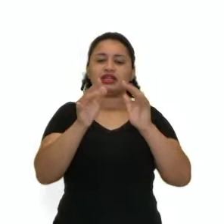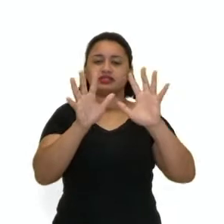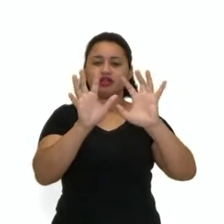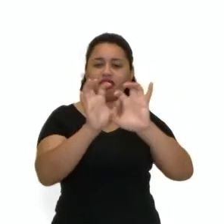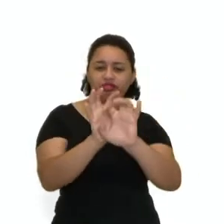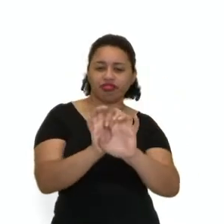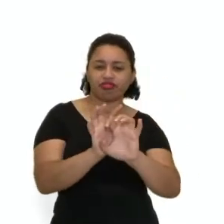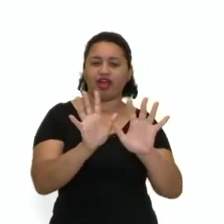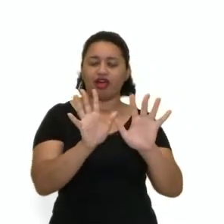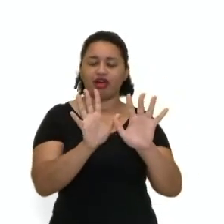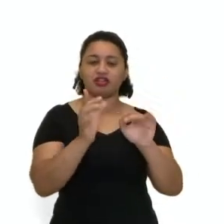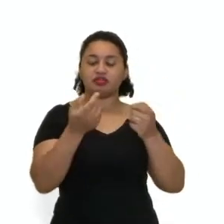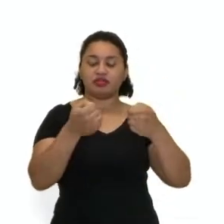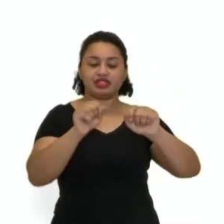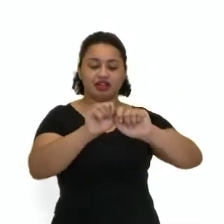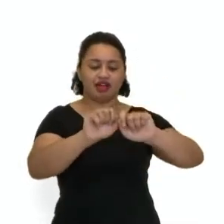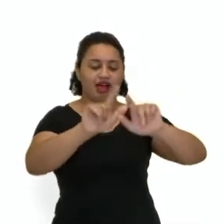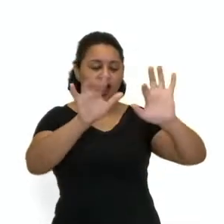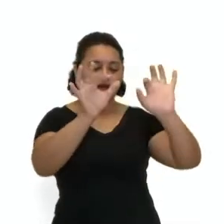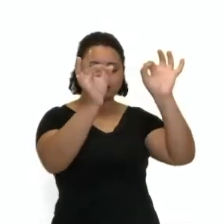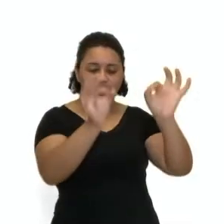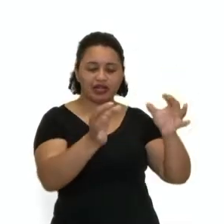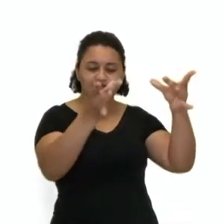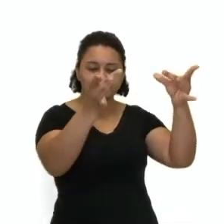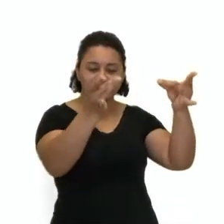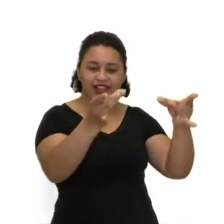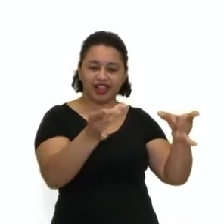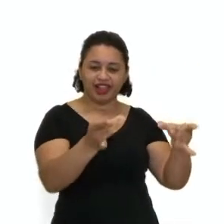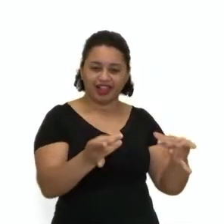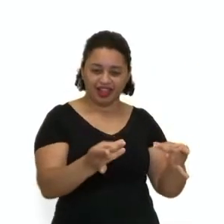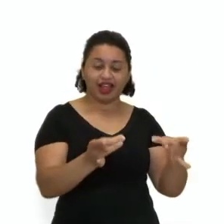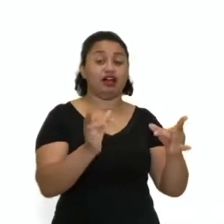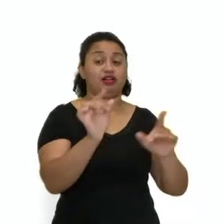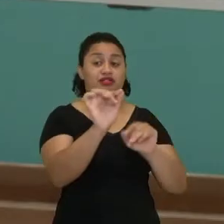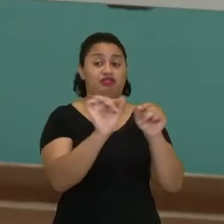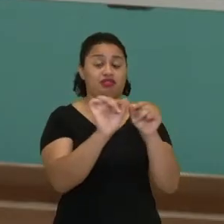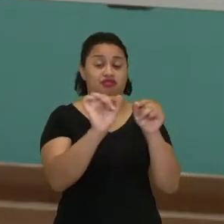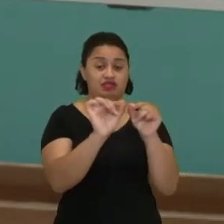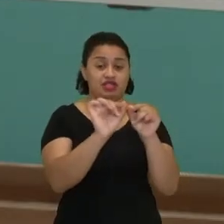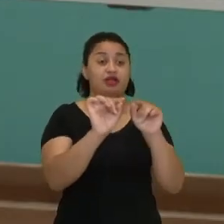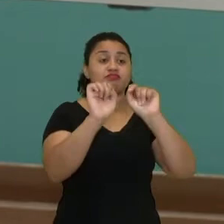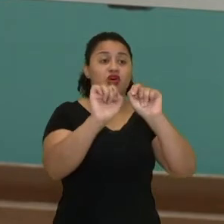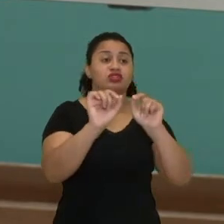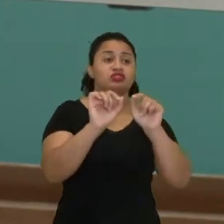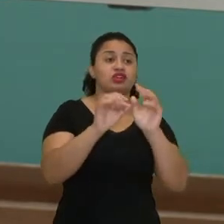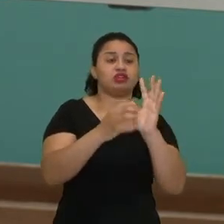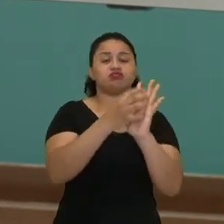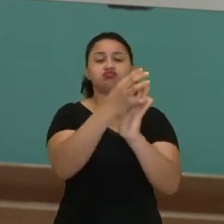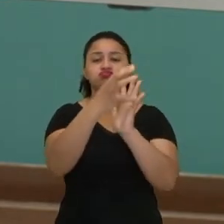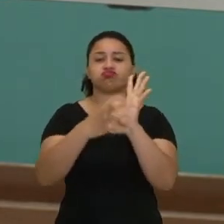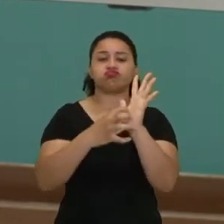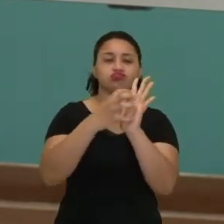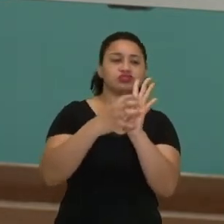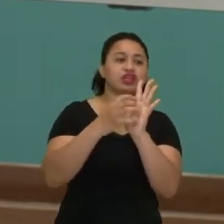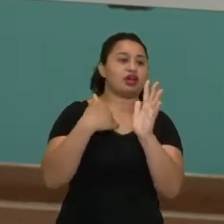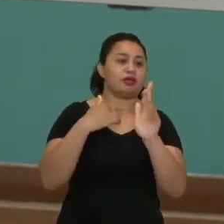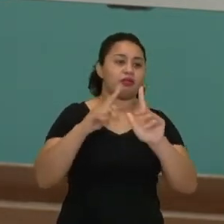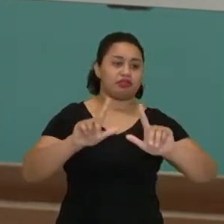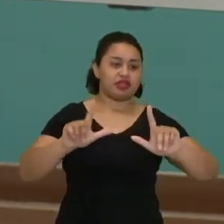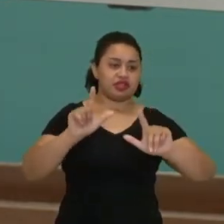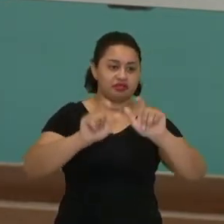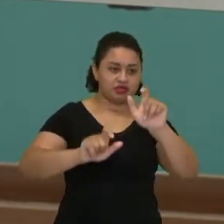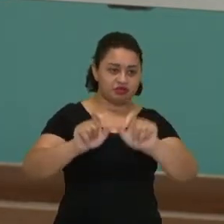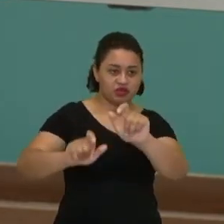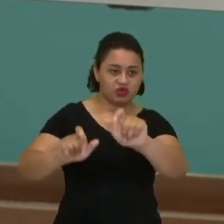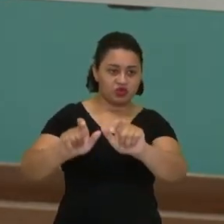precisa ser tão definido, tão detalhista na sua obra. Você pode fazer manchas soltas, como por exemplo essas pessoinhas